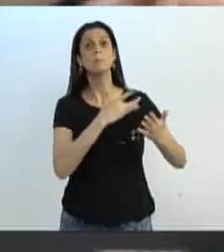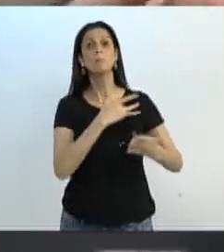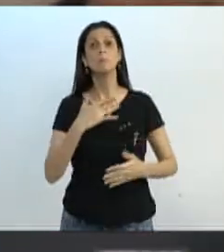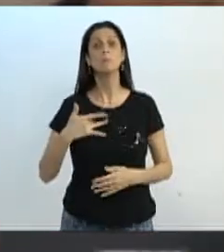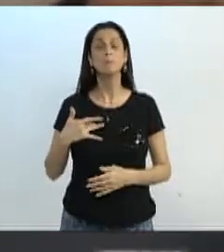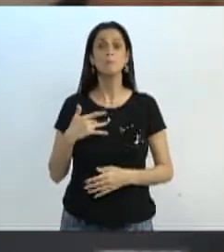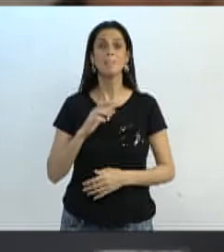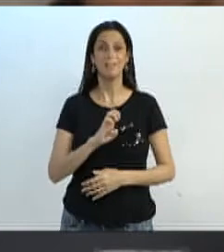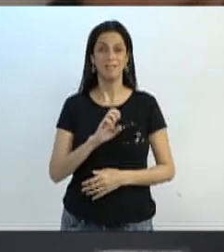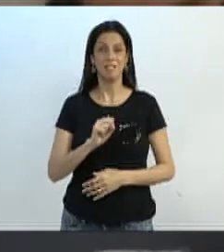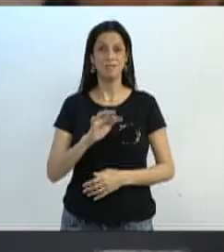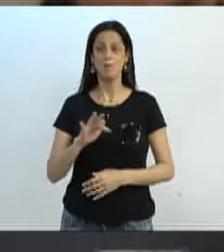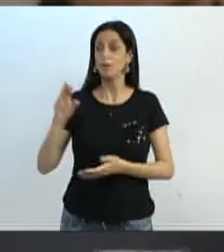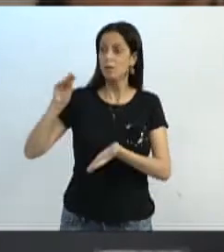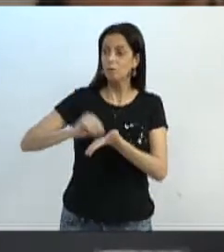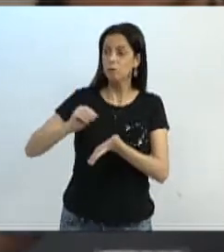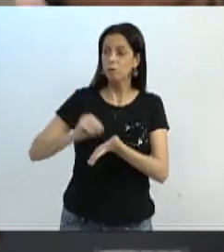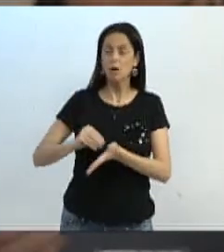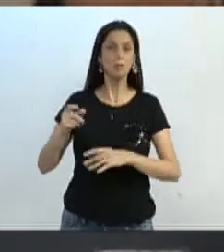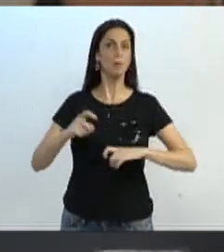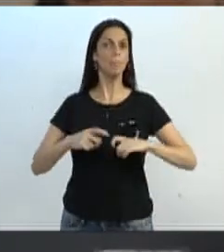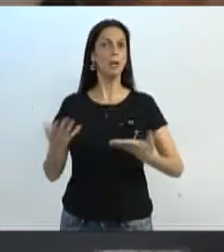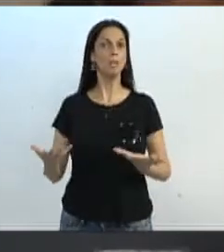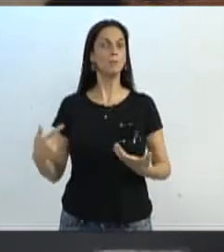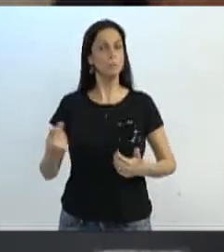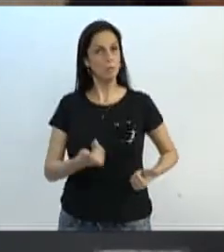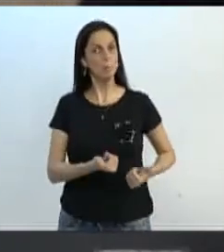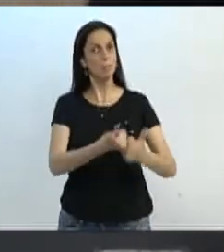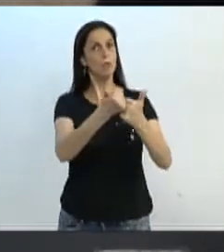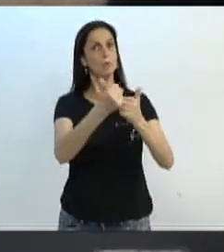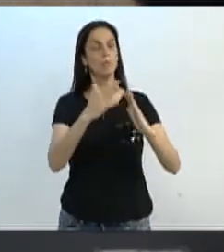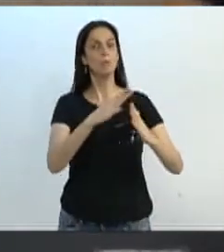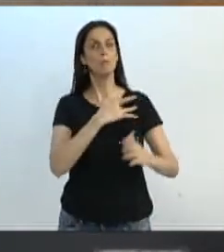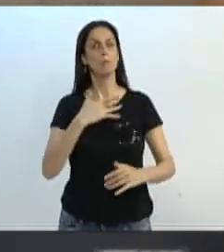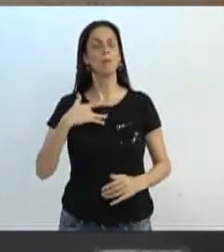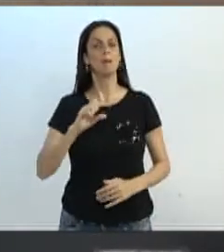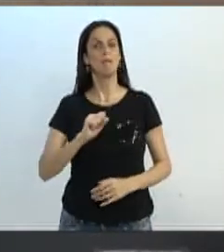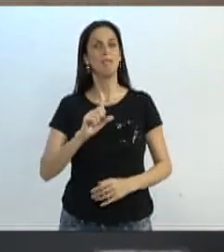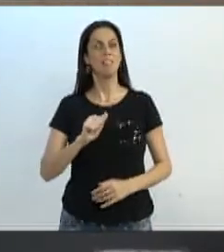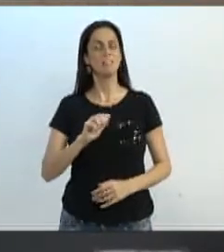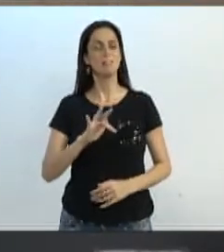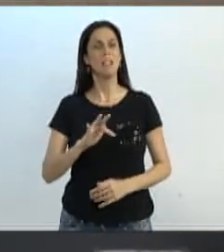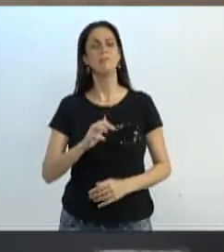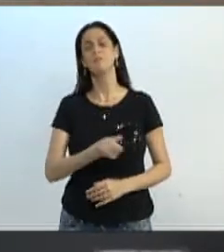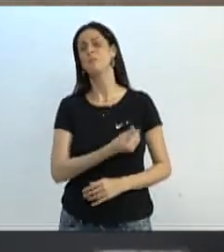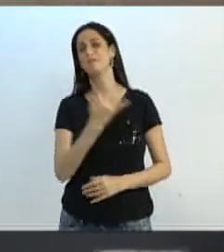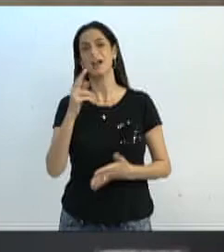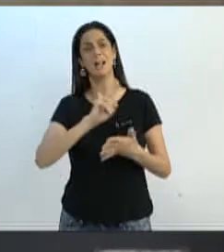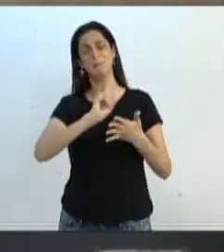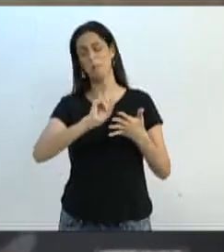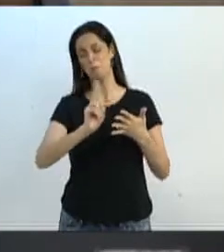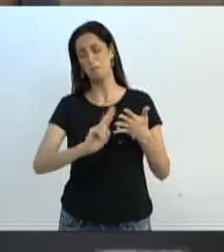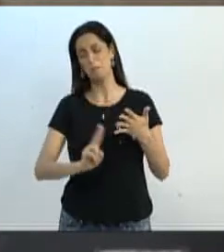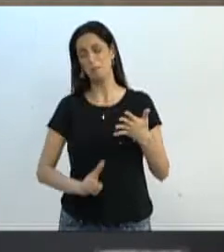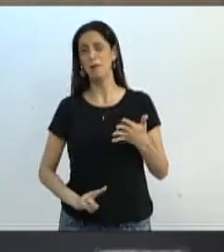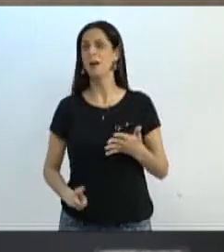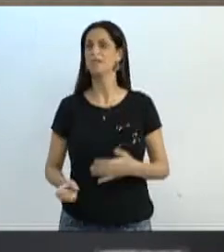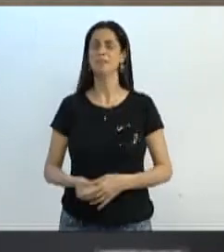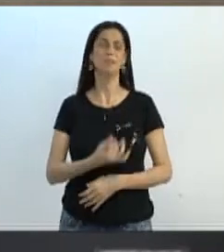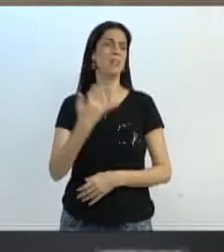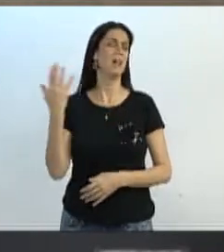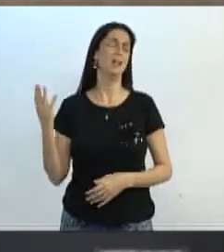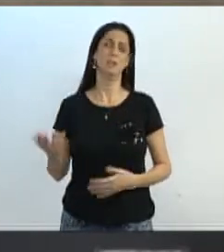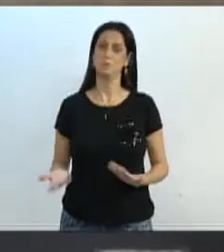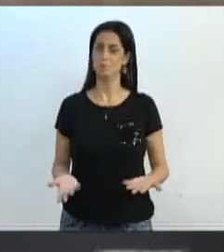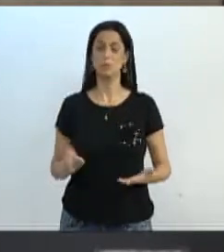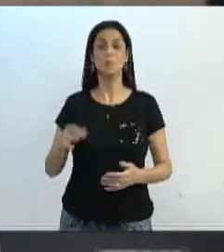primeiro vamos dar suporte lá também. Né? Vamos dar suporte nos ESFs. Afonso Balsini, podia citar lá no próprio Arthur Rídio e vários outros aí. É